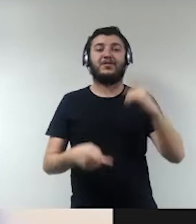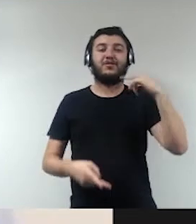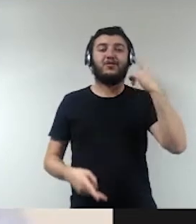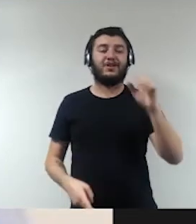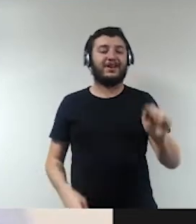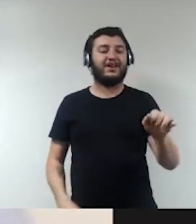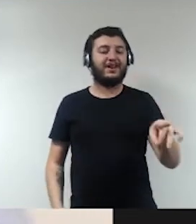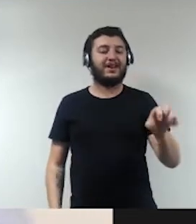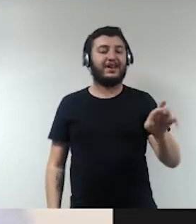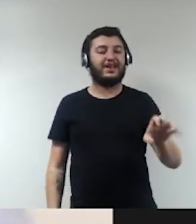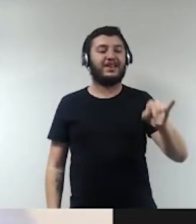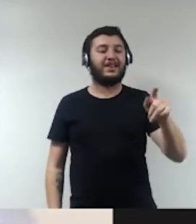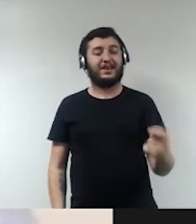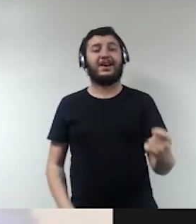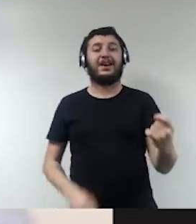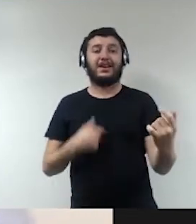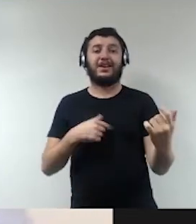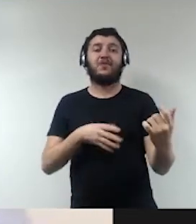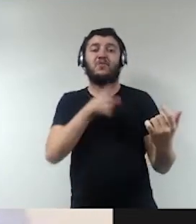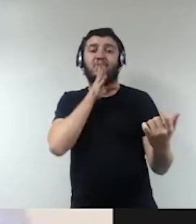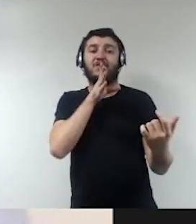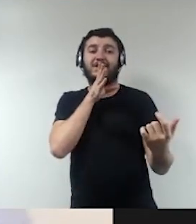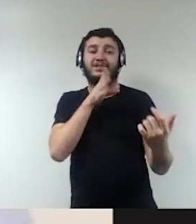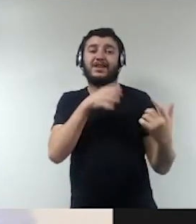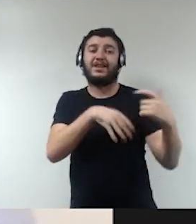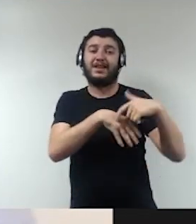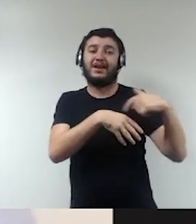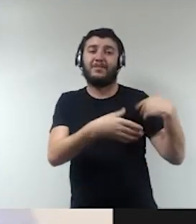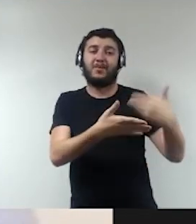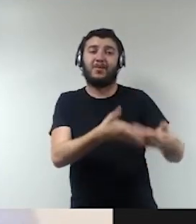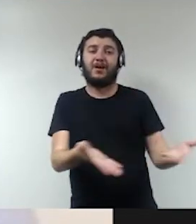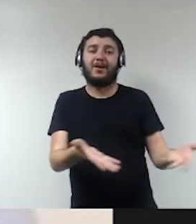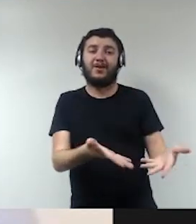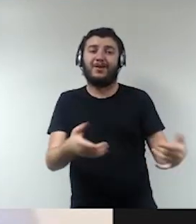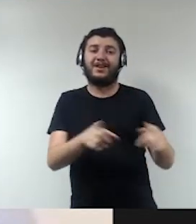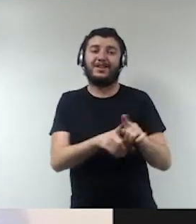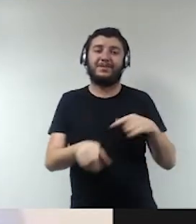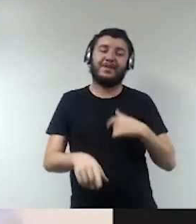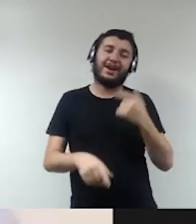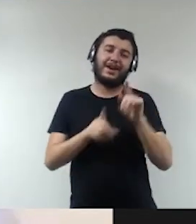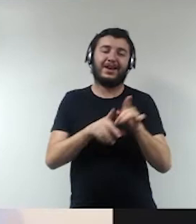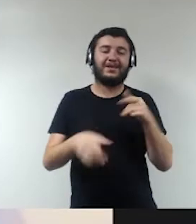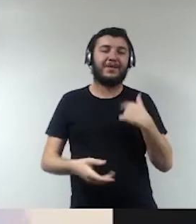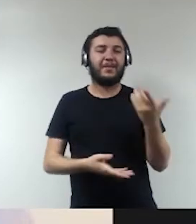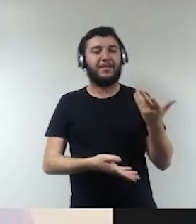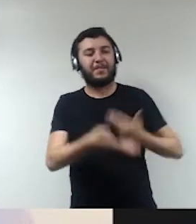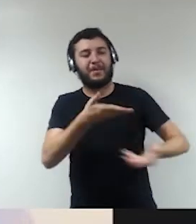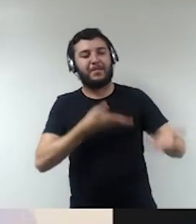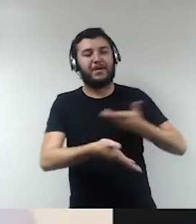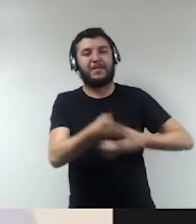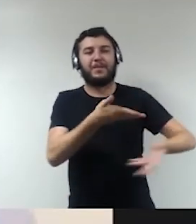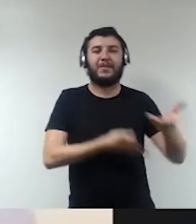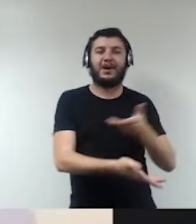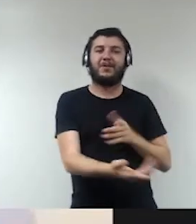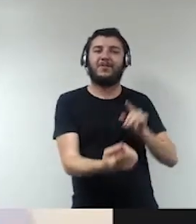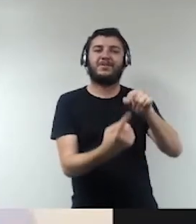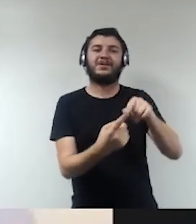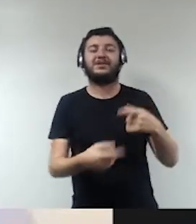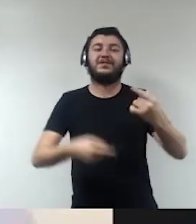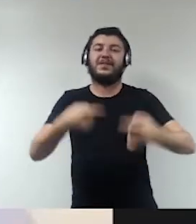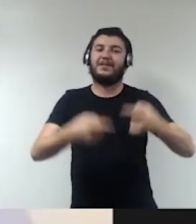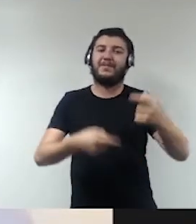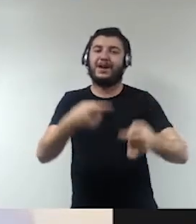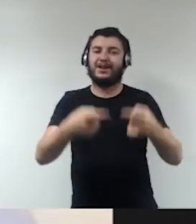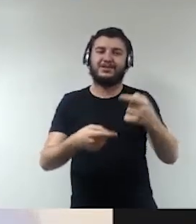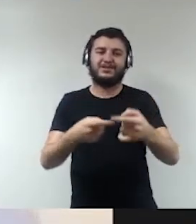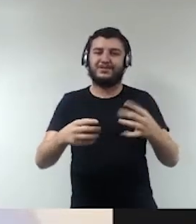conhecer recentemente, quando então trocávamos algumas ideias para que esse debate pudesse ser o mais proveitoso possível